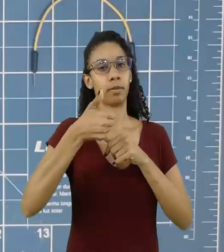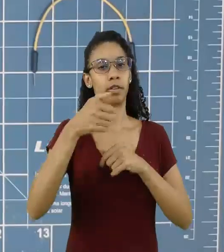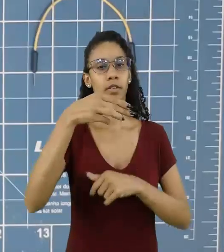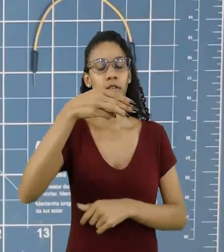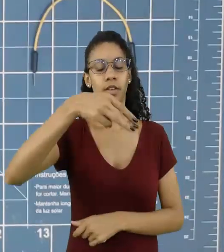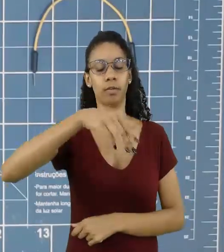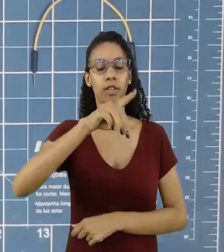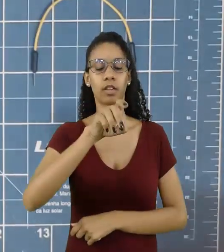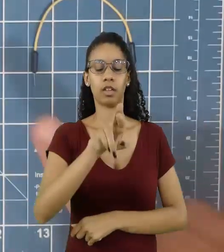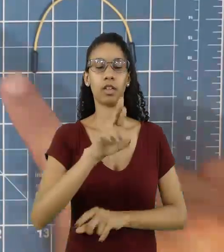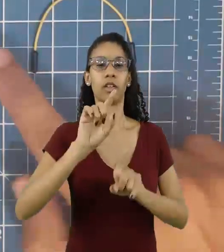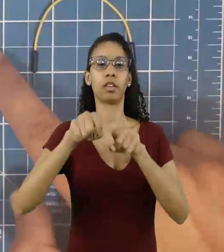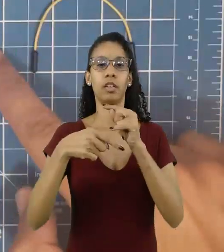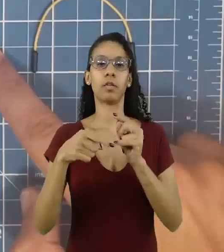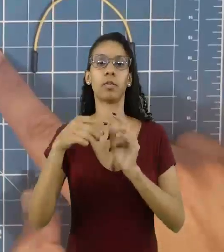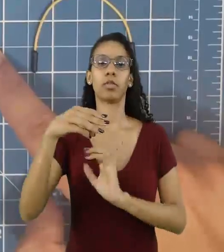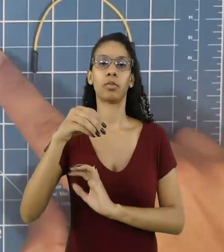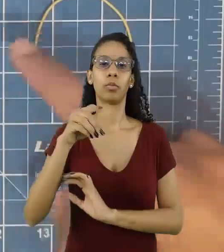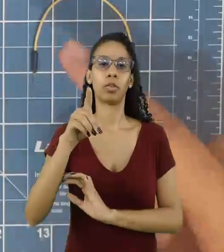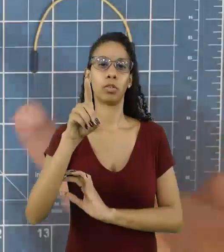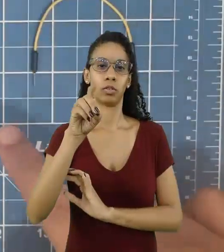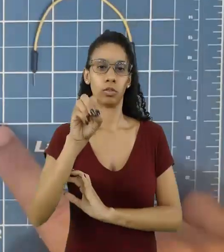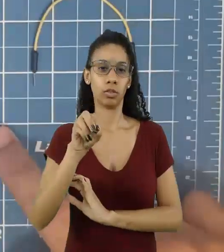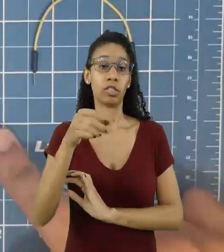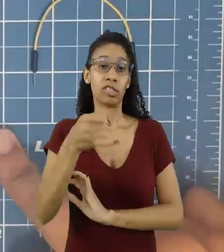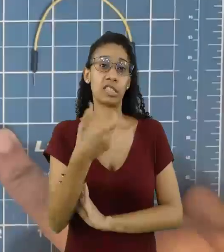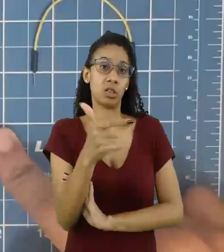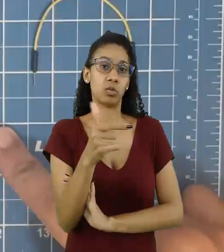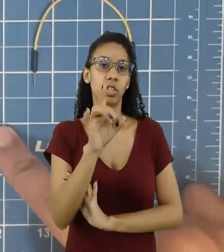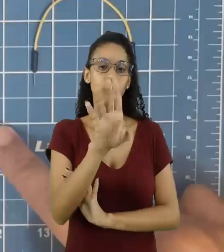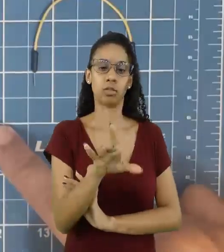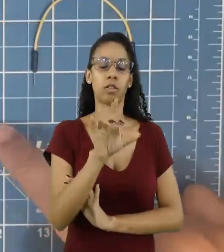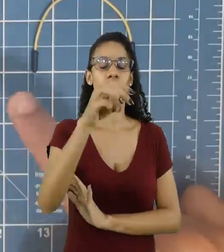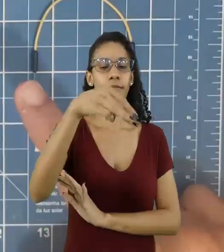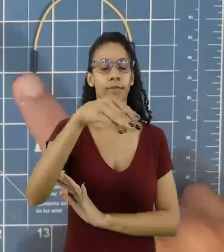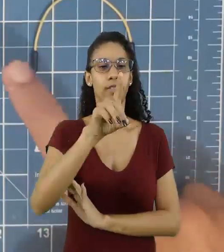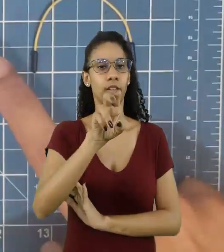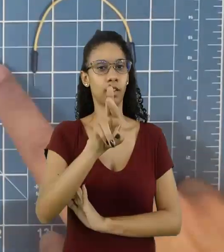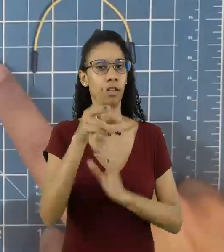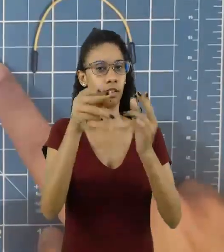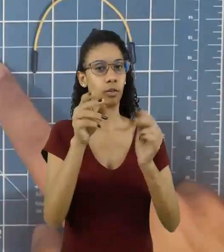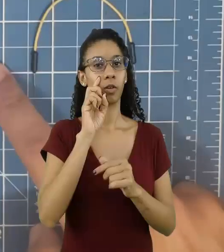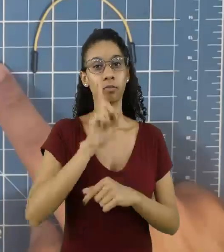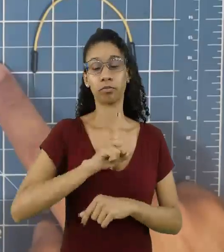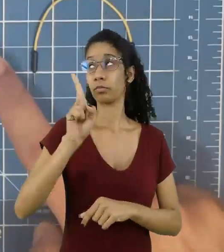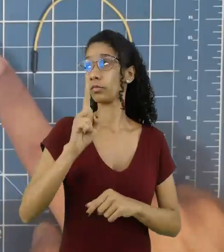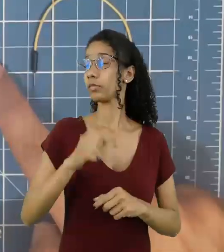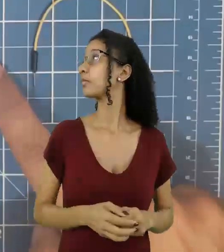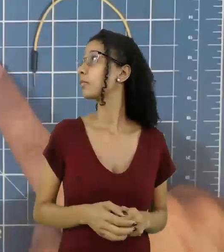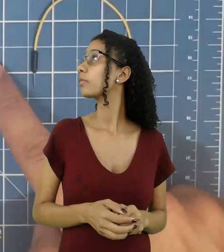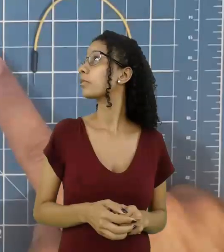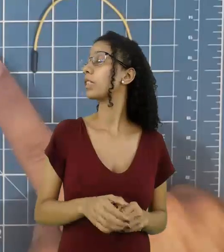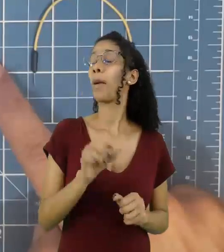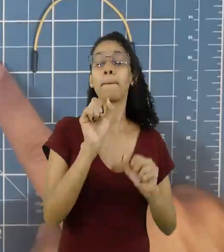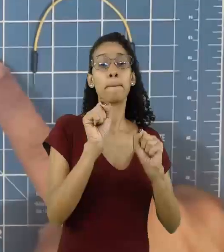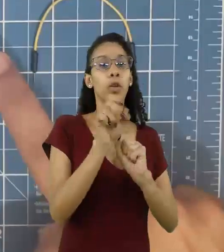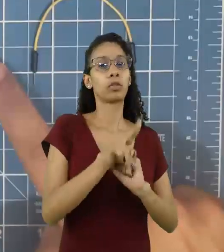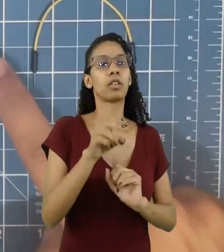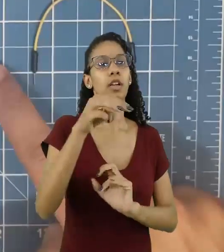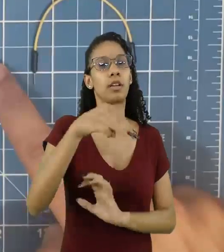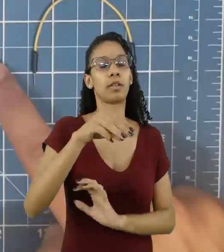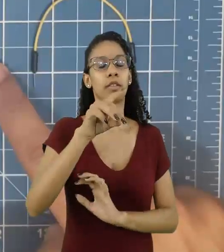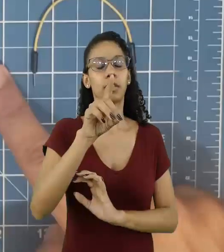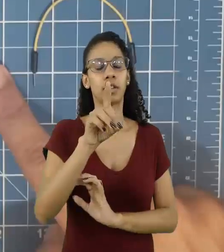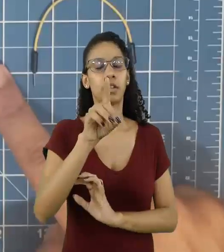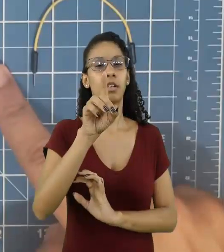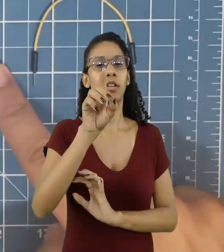depois com o módulo. Se você não tem disponível o LDR sozinho, como esse aqui da imagem, você pode utilizar